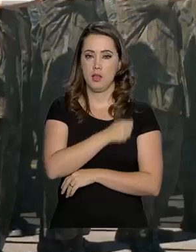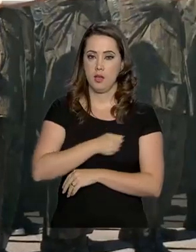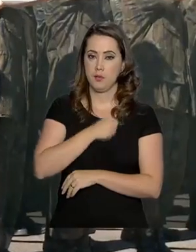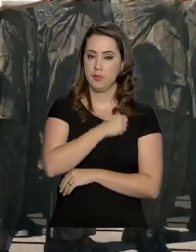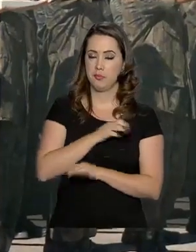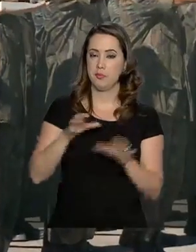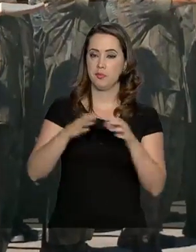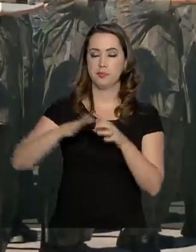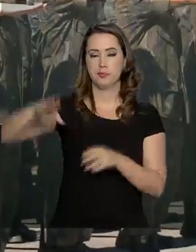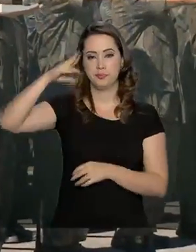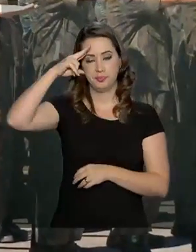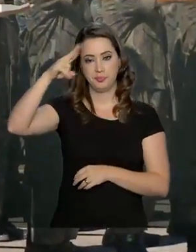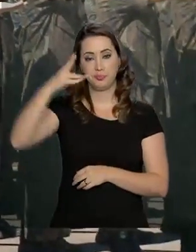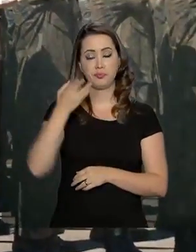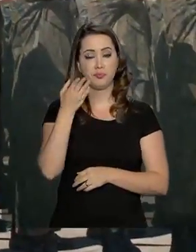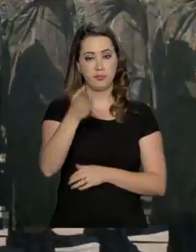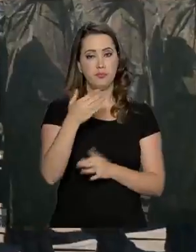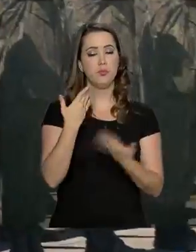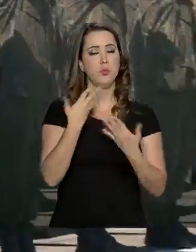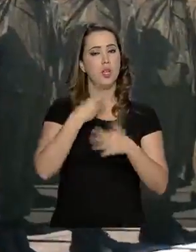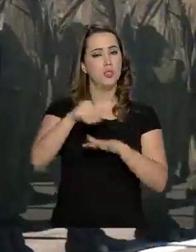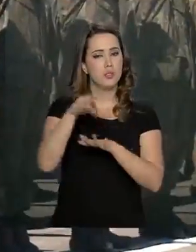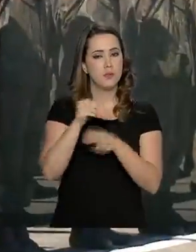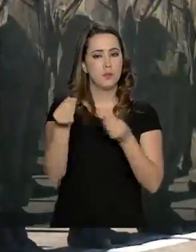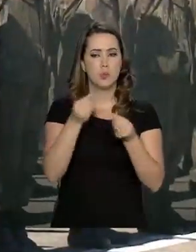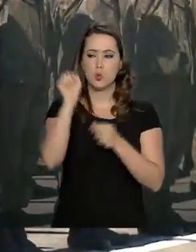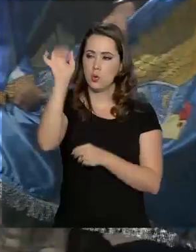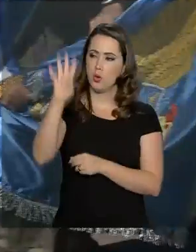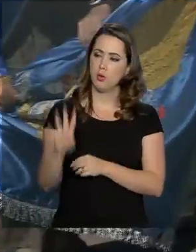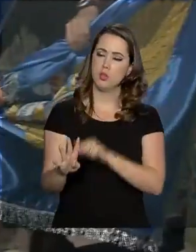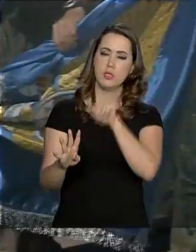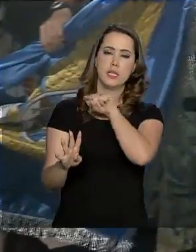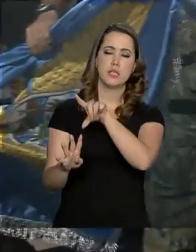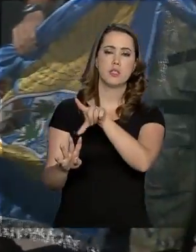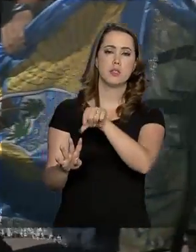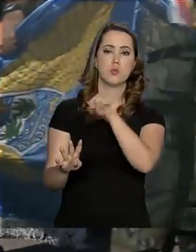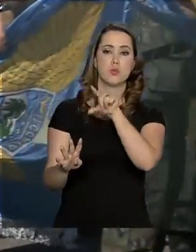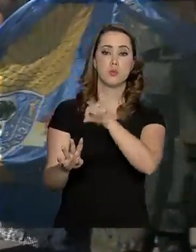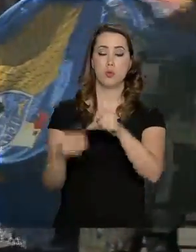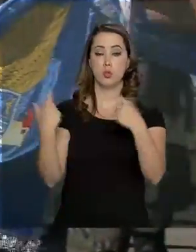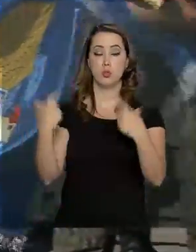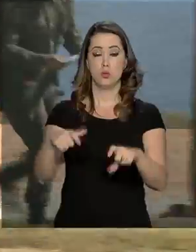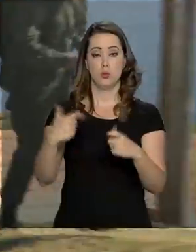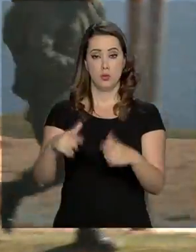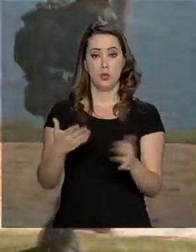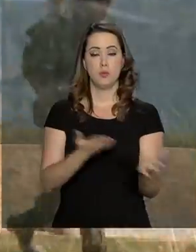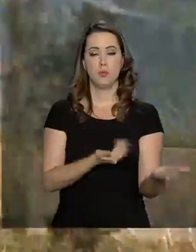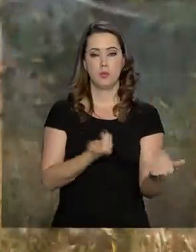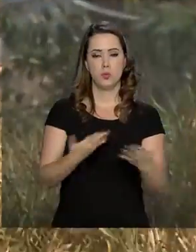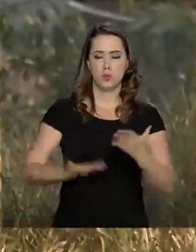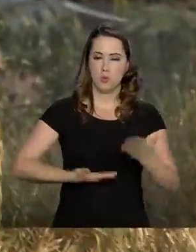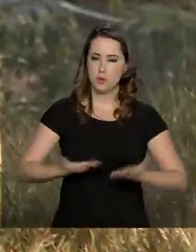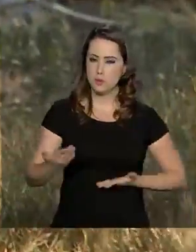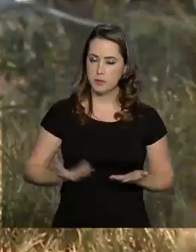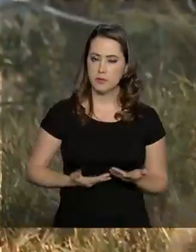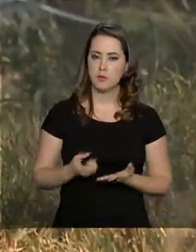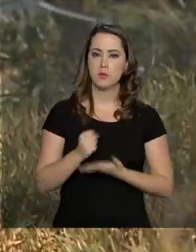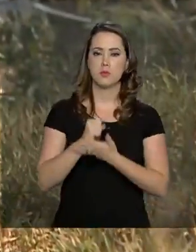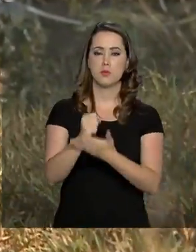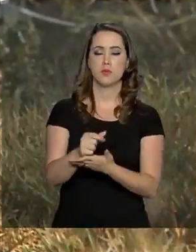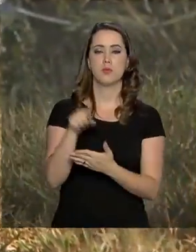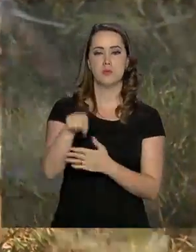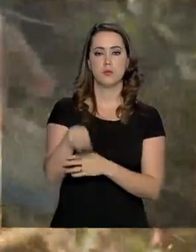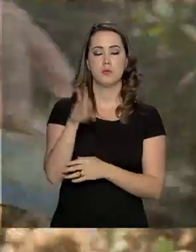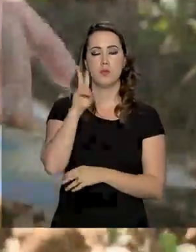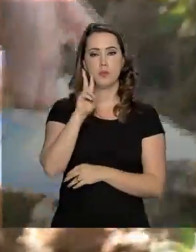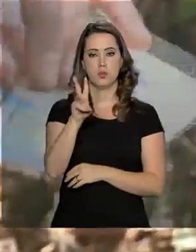Armadas. As informações do processo de alistamento e a indicação do lugar em que o jovem vai servir estão disponíveis